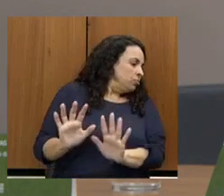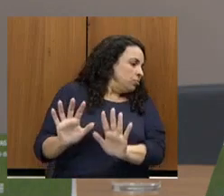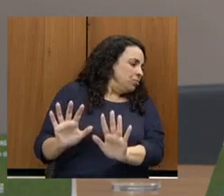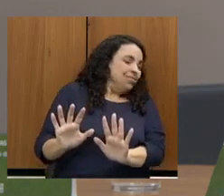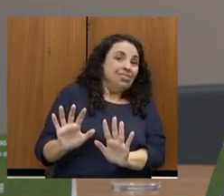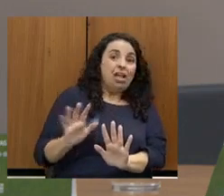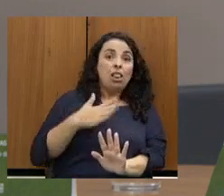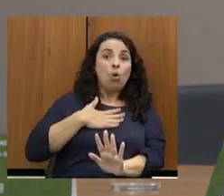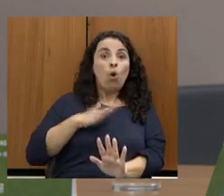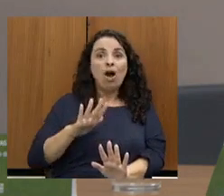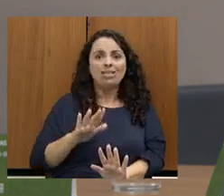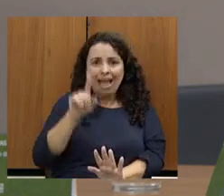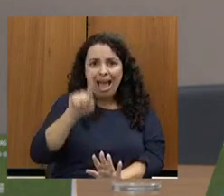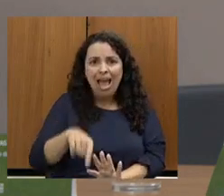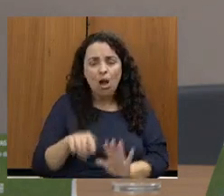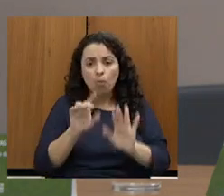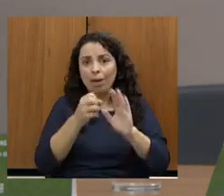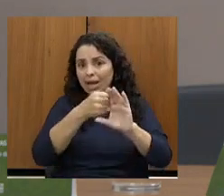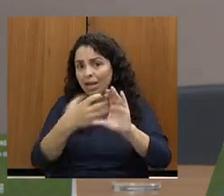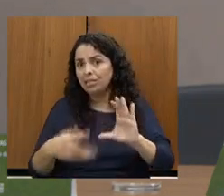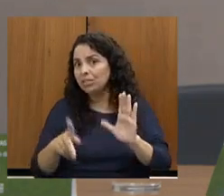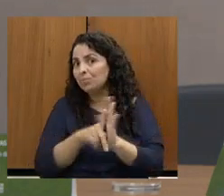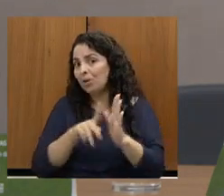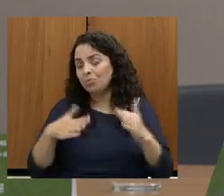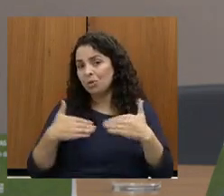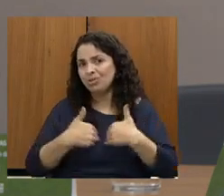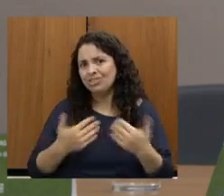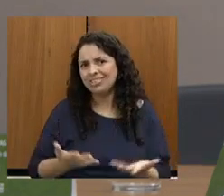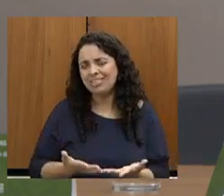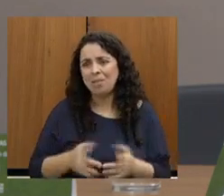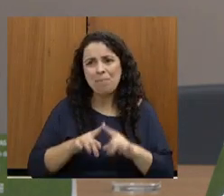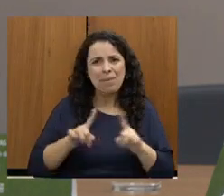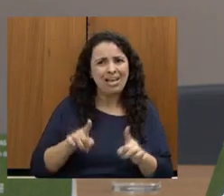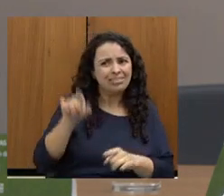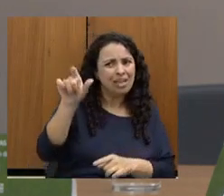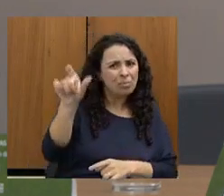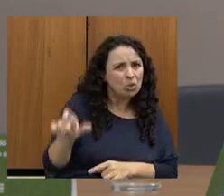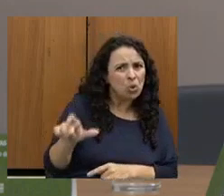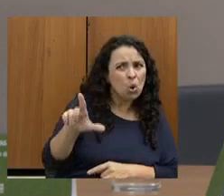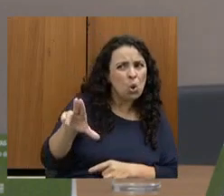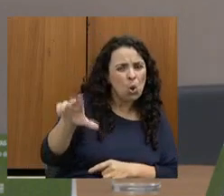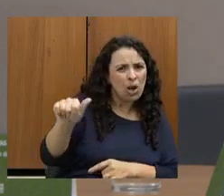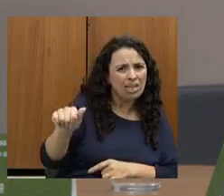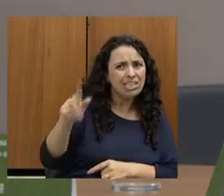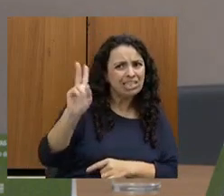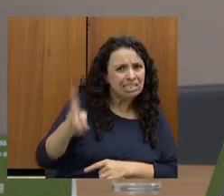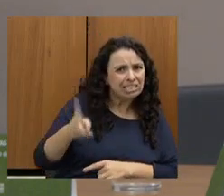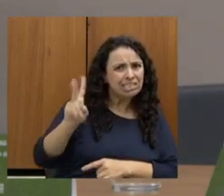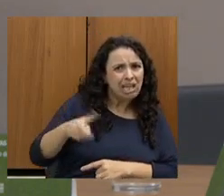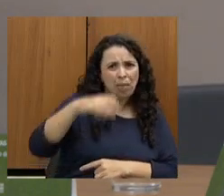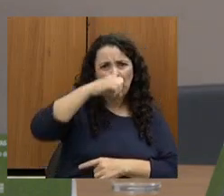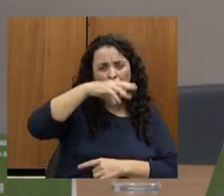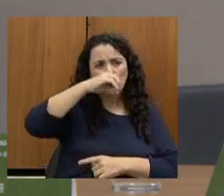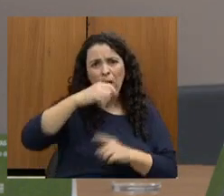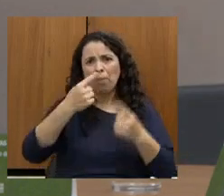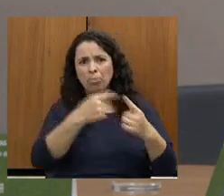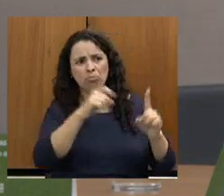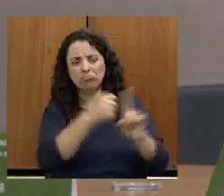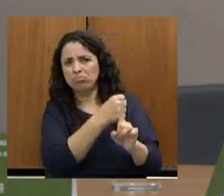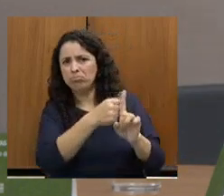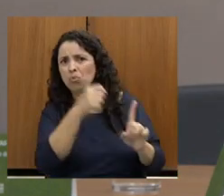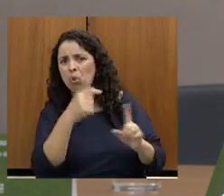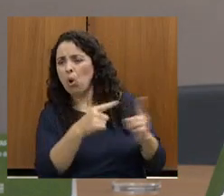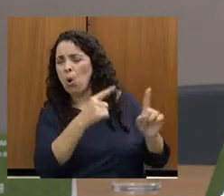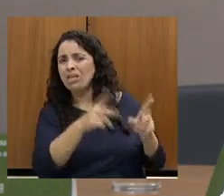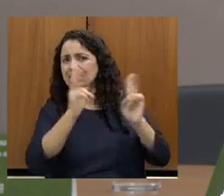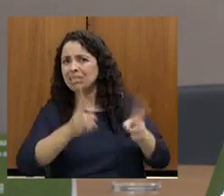E aí vai uma pessoa que ele é desprezado desde o início do ano, agredi ele com gravidade. Dois mata-leão, um